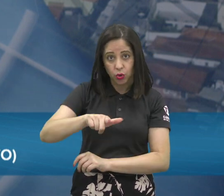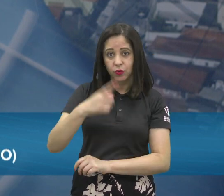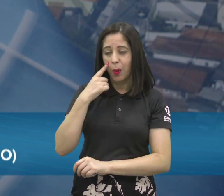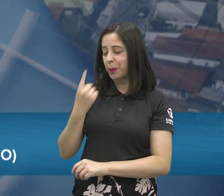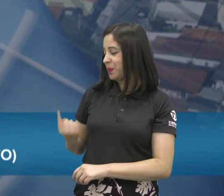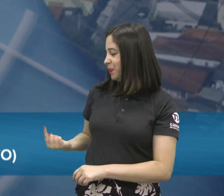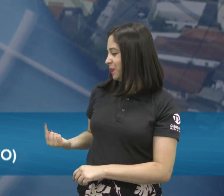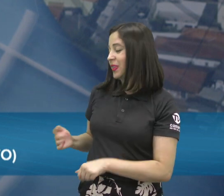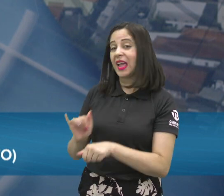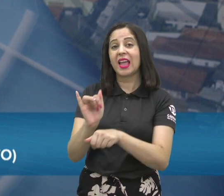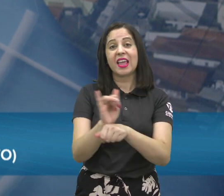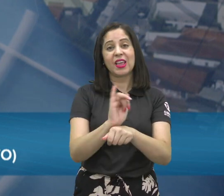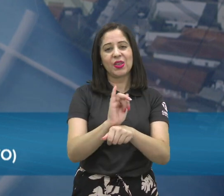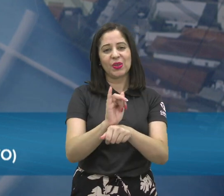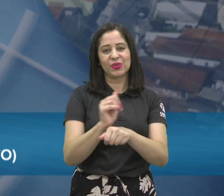o